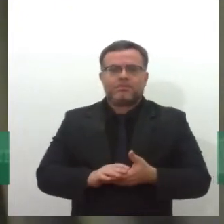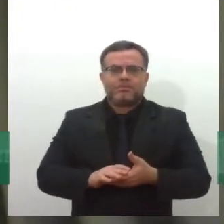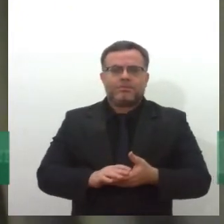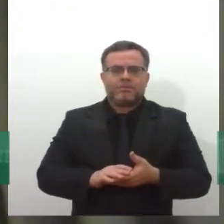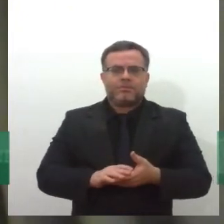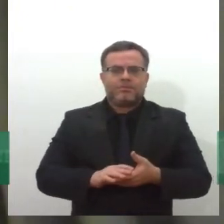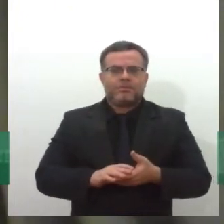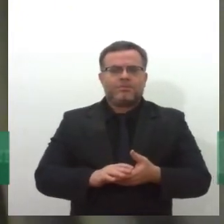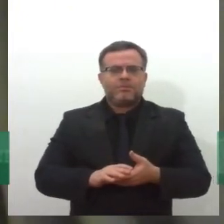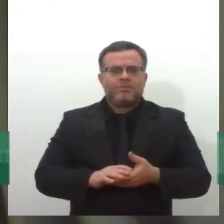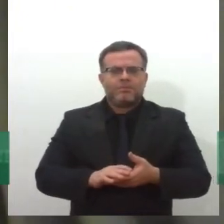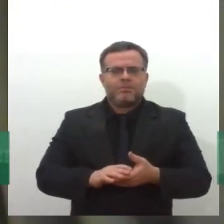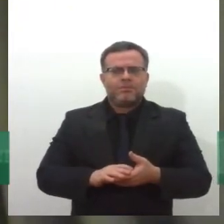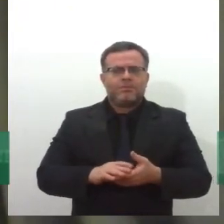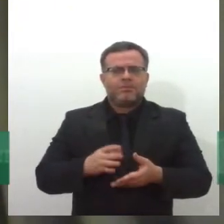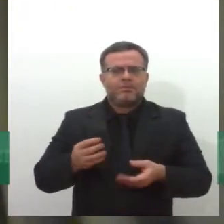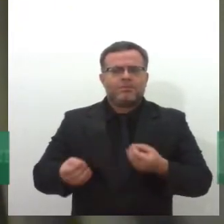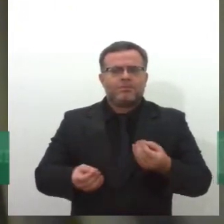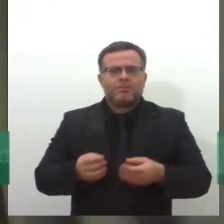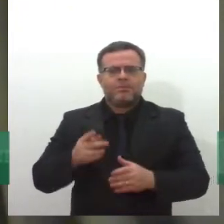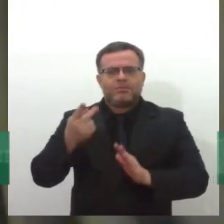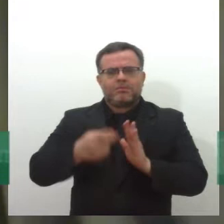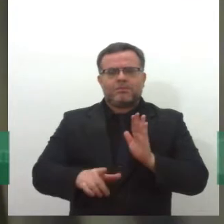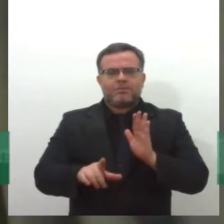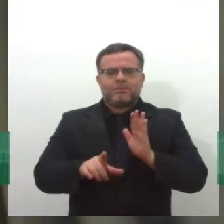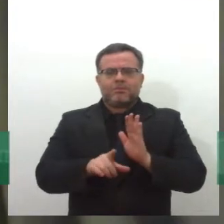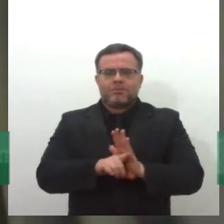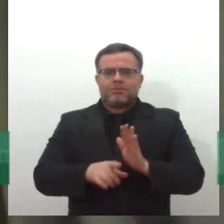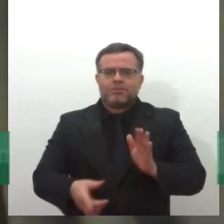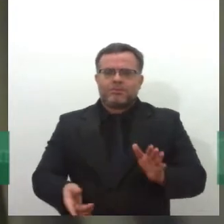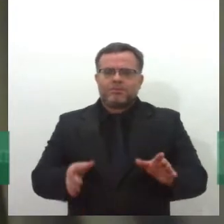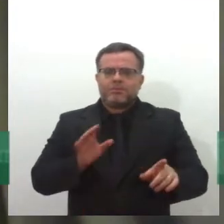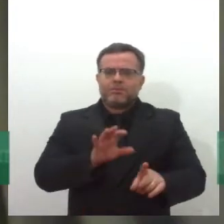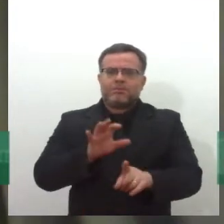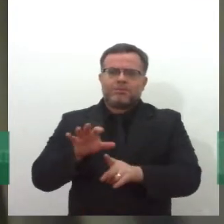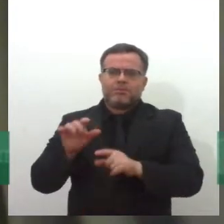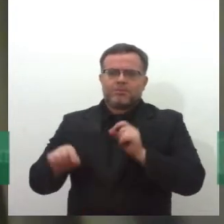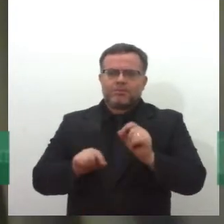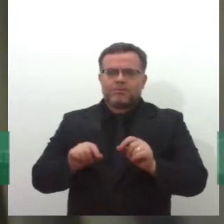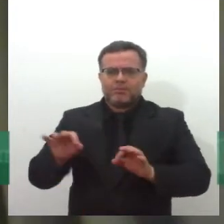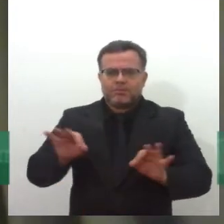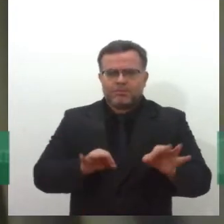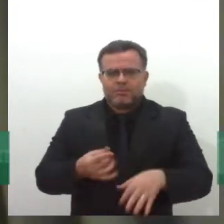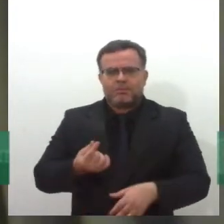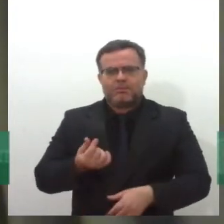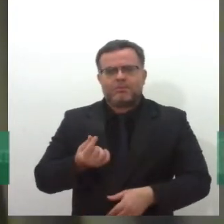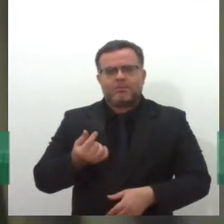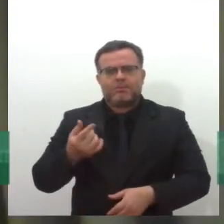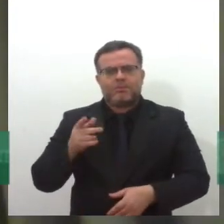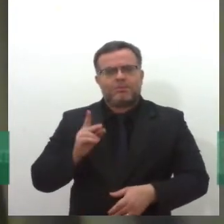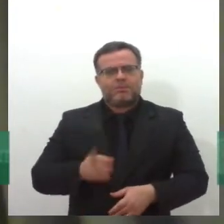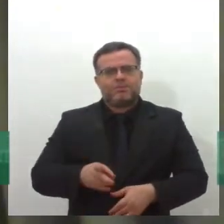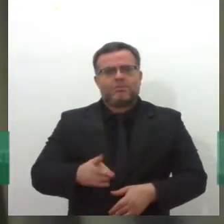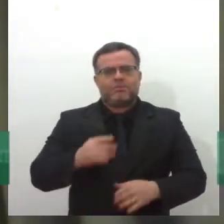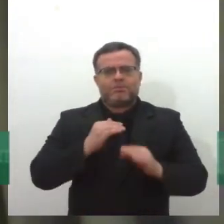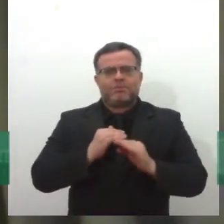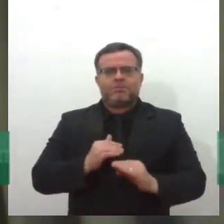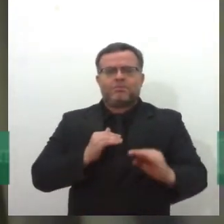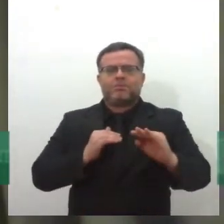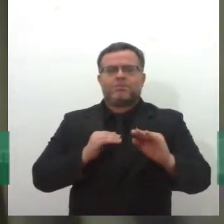mercado, esse PL, ele institui controle de preços, né, ou até